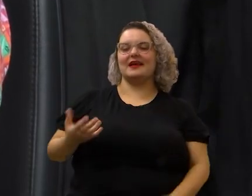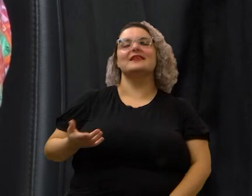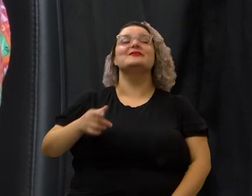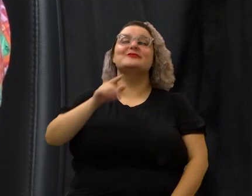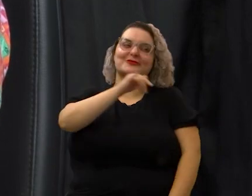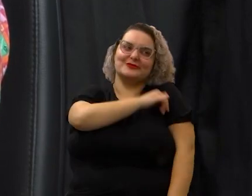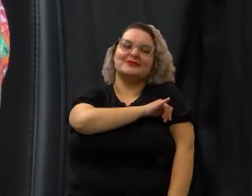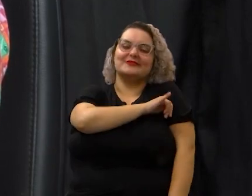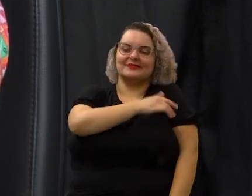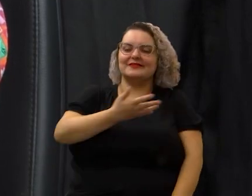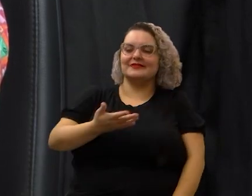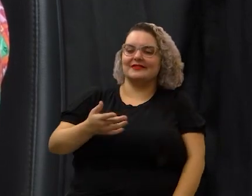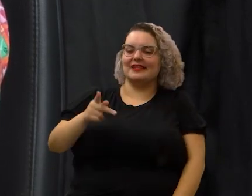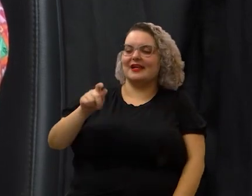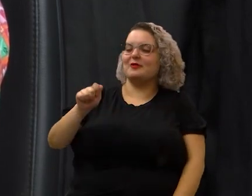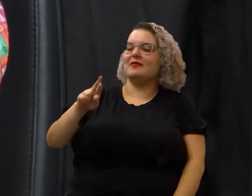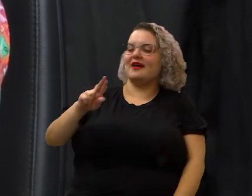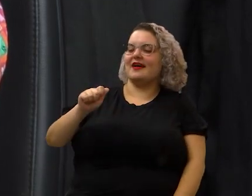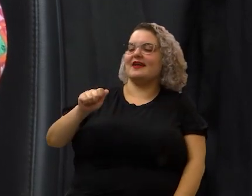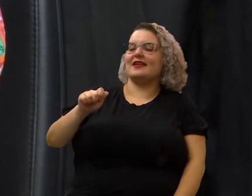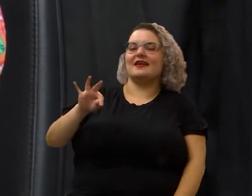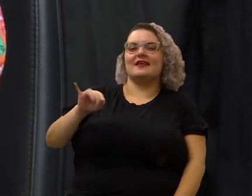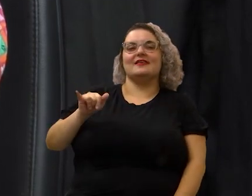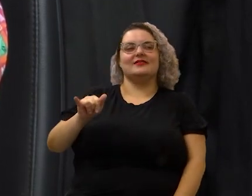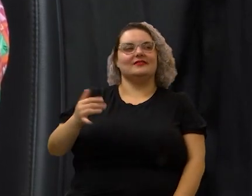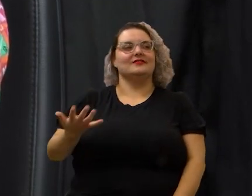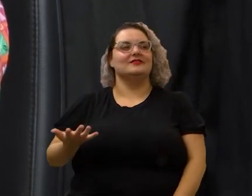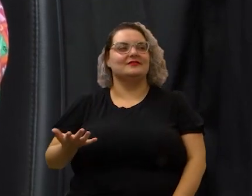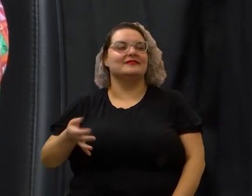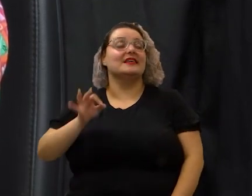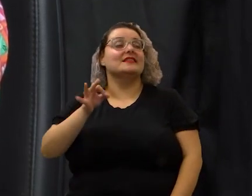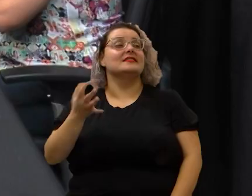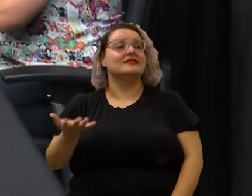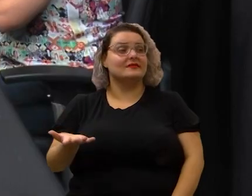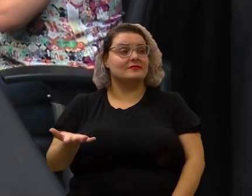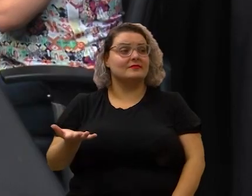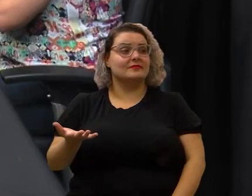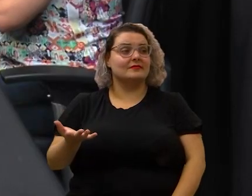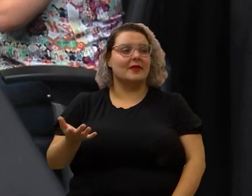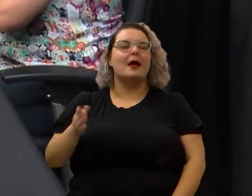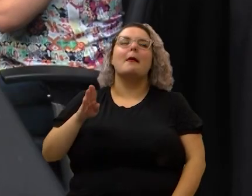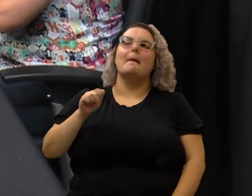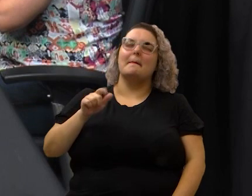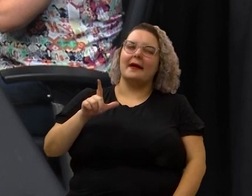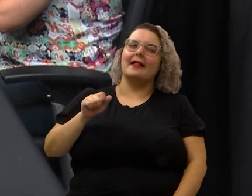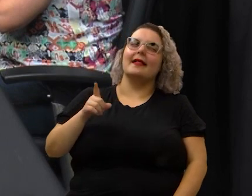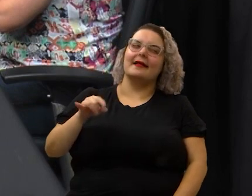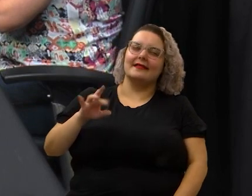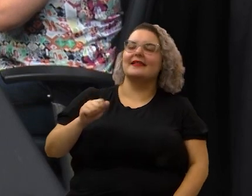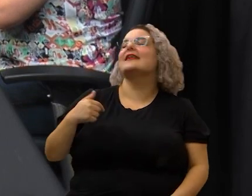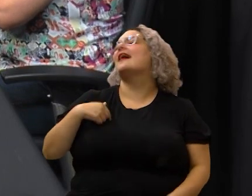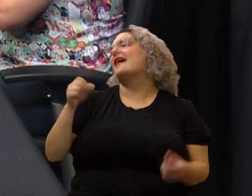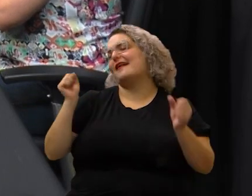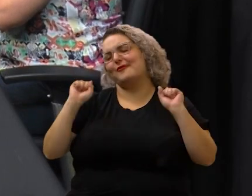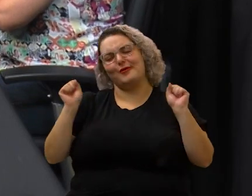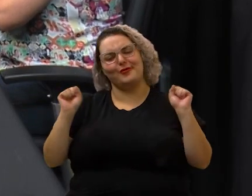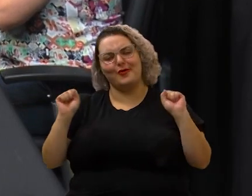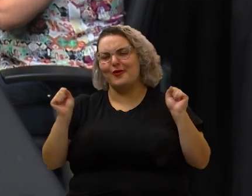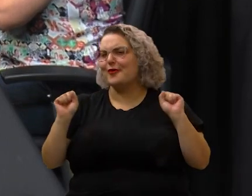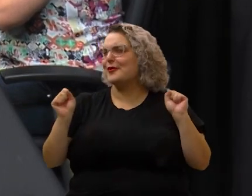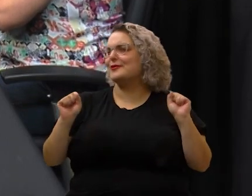que é na praia, em Paraty. Paraty. Tá certo, então. E a baladeira?